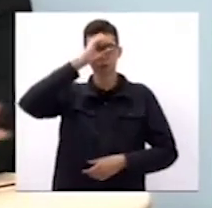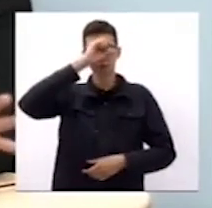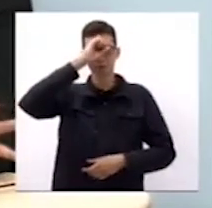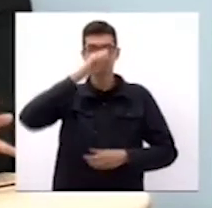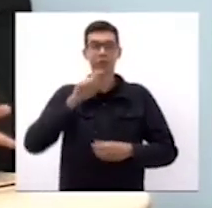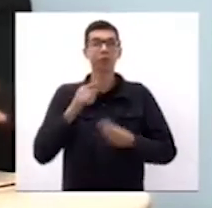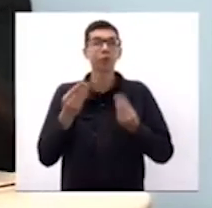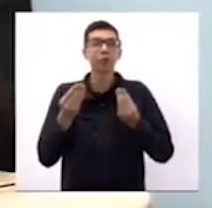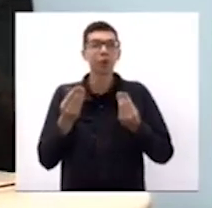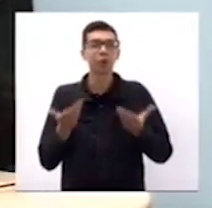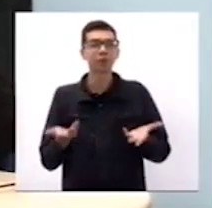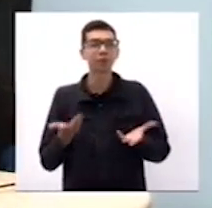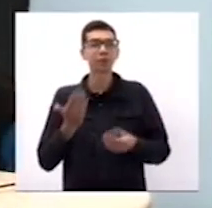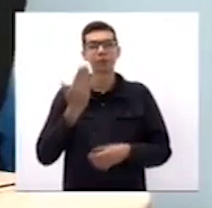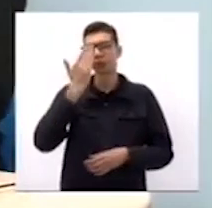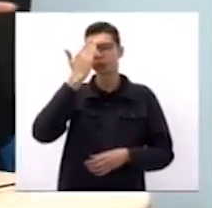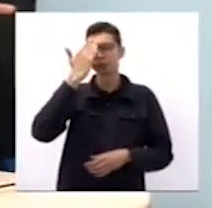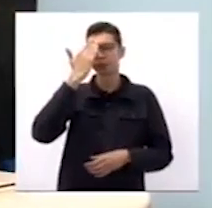vocês definiriam?